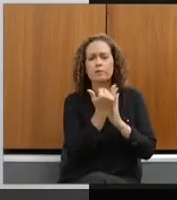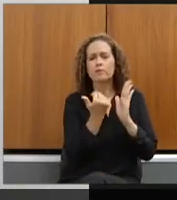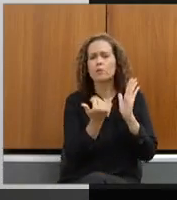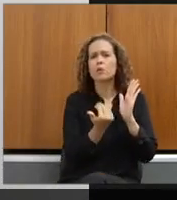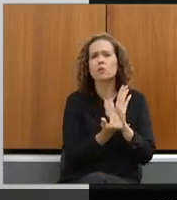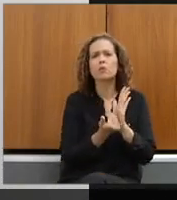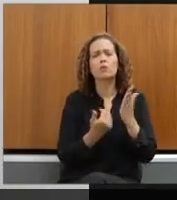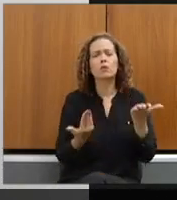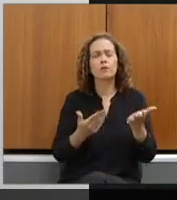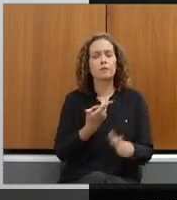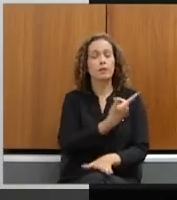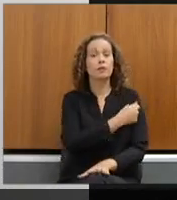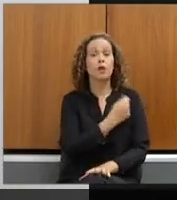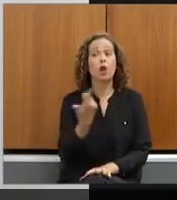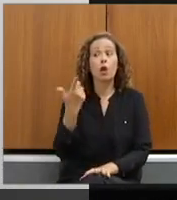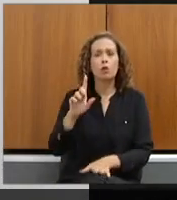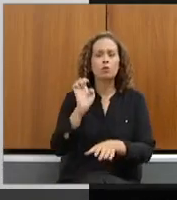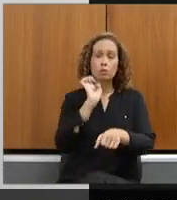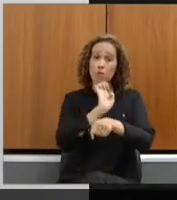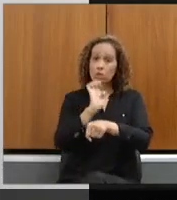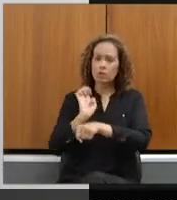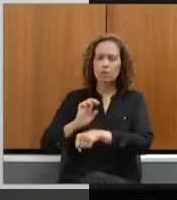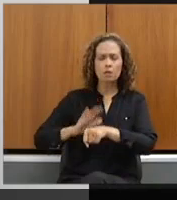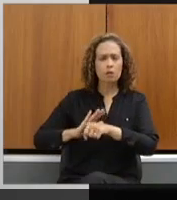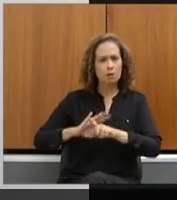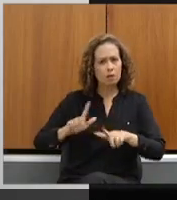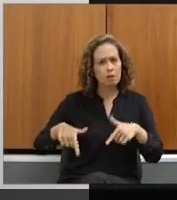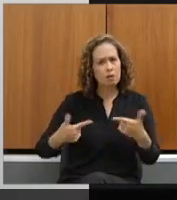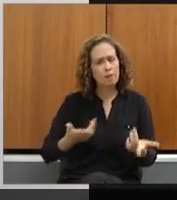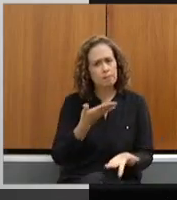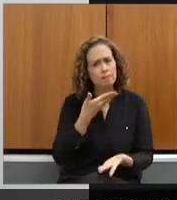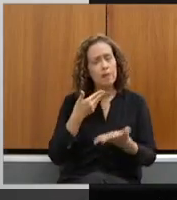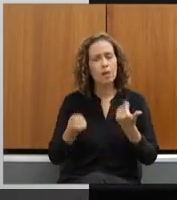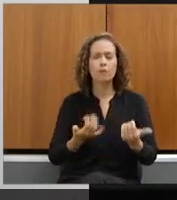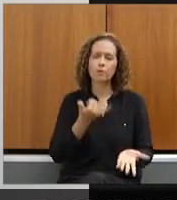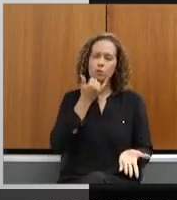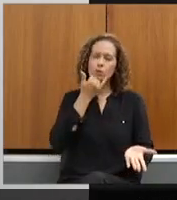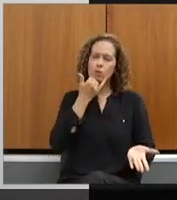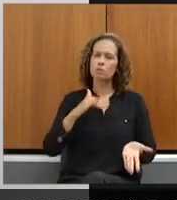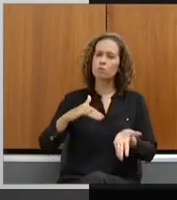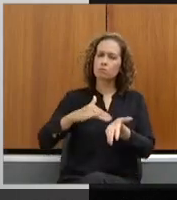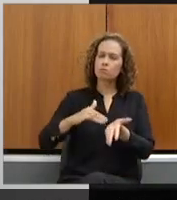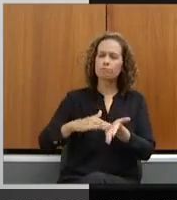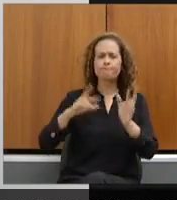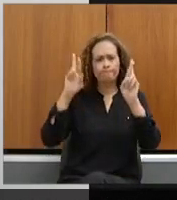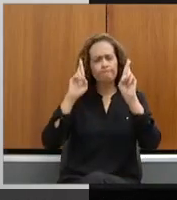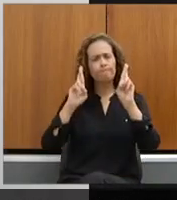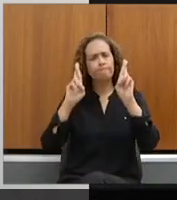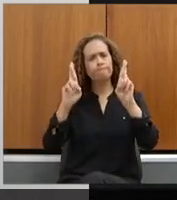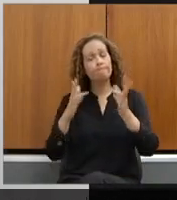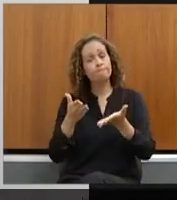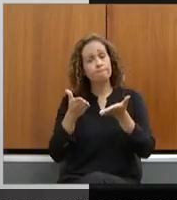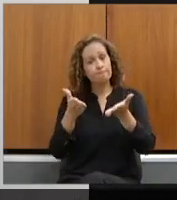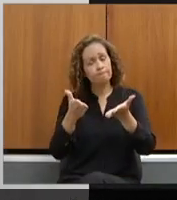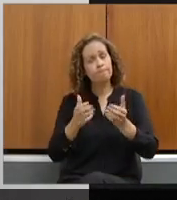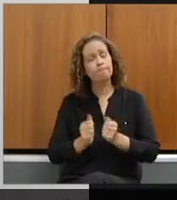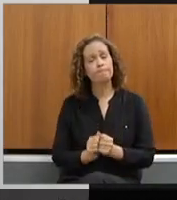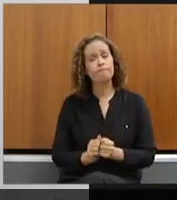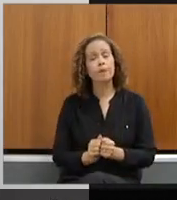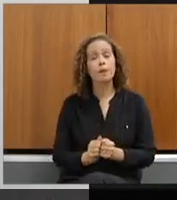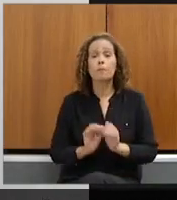vacina outros estados estão tendo uma atuação mais ativo então me desculpe secretário por muito festeiro O senhor merece